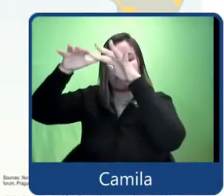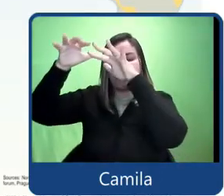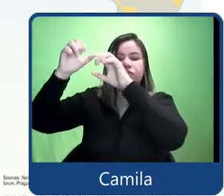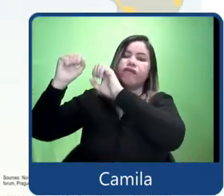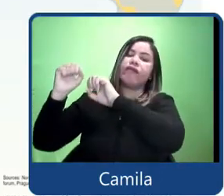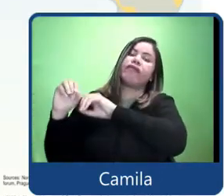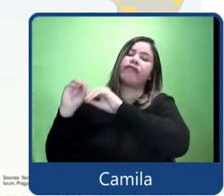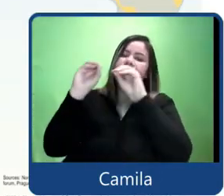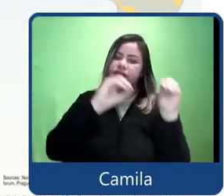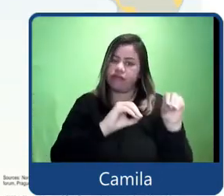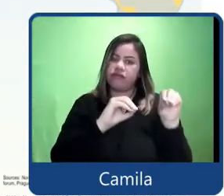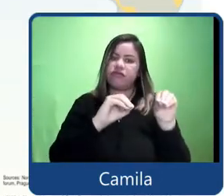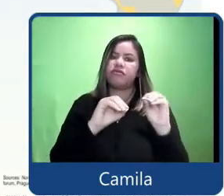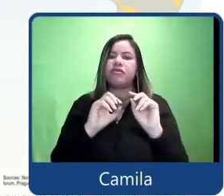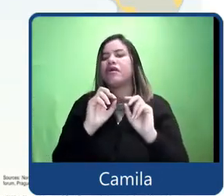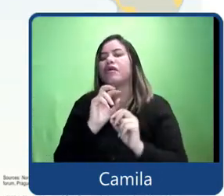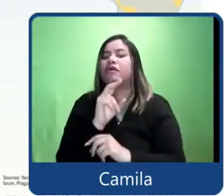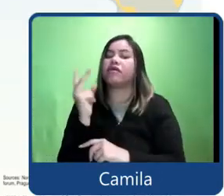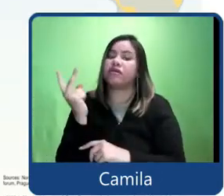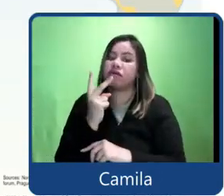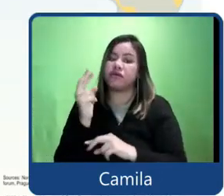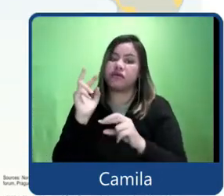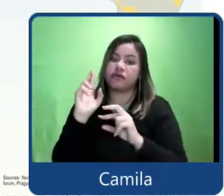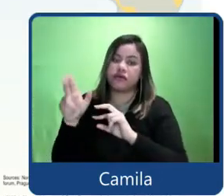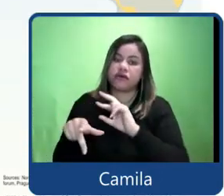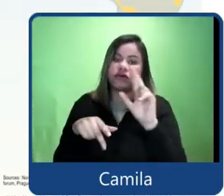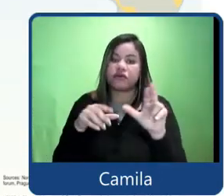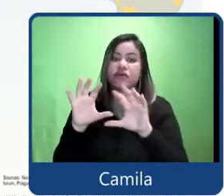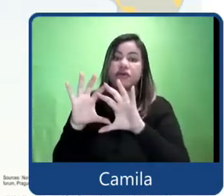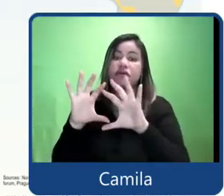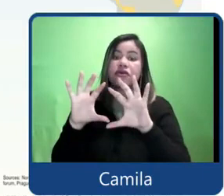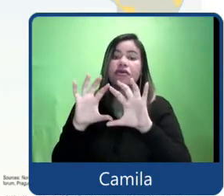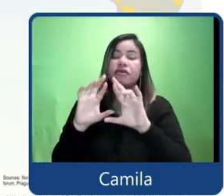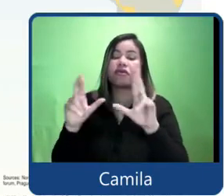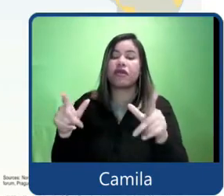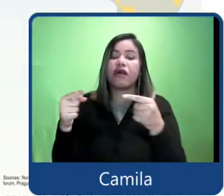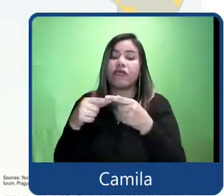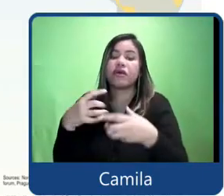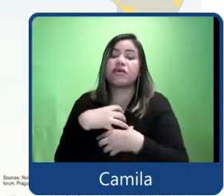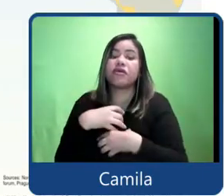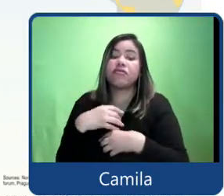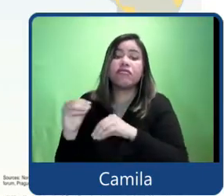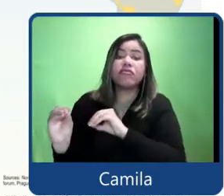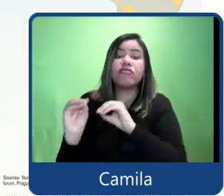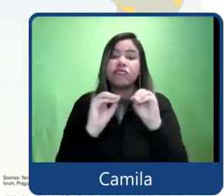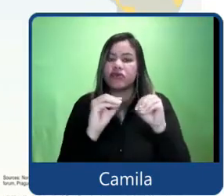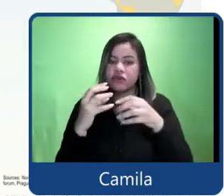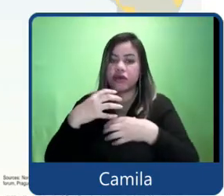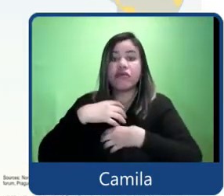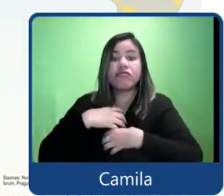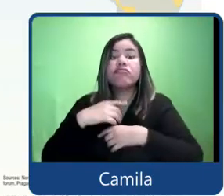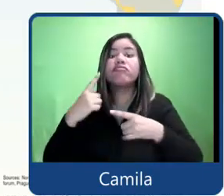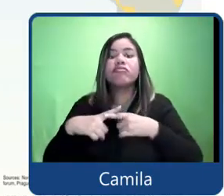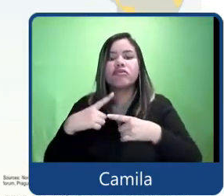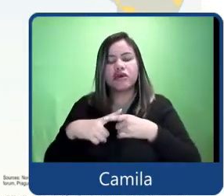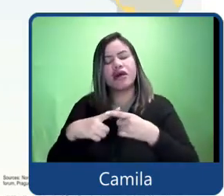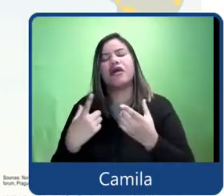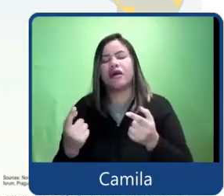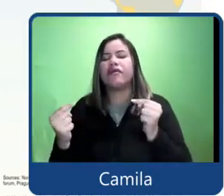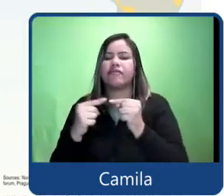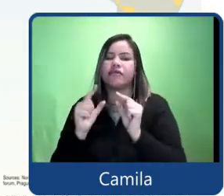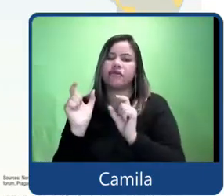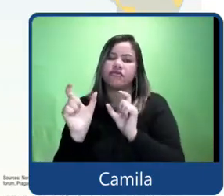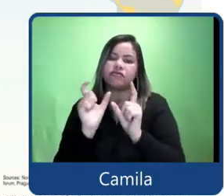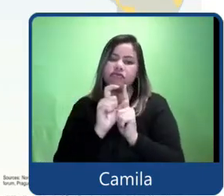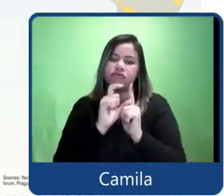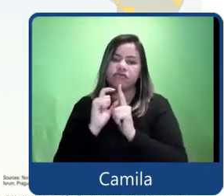Estimativas da ONU, né, da Organização das Nações Unidas, davam conta que até 2020 haveria